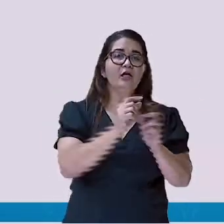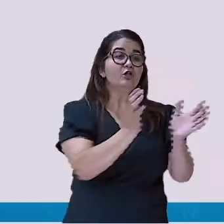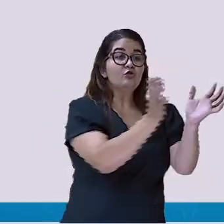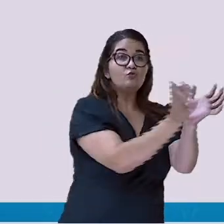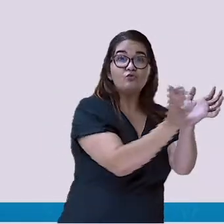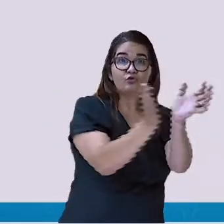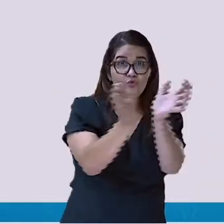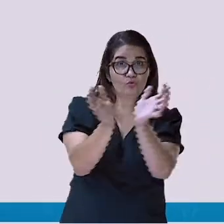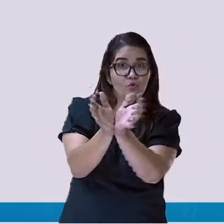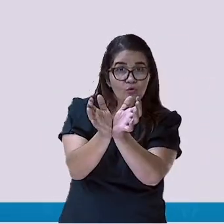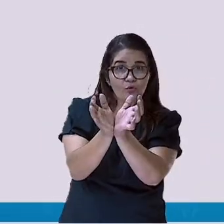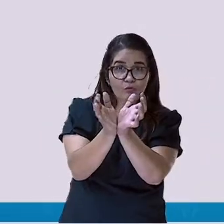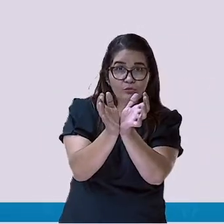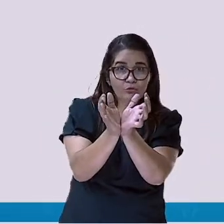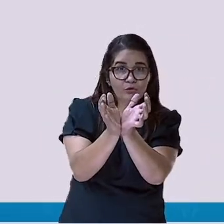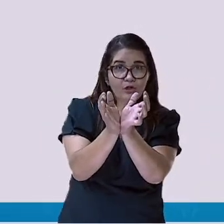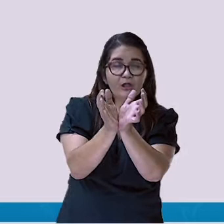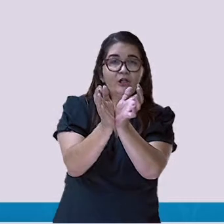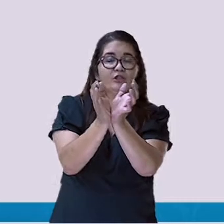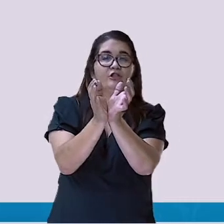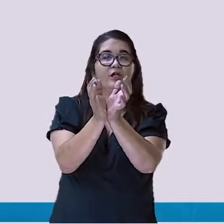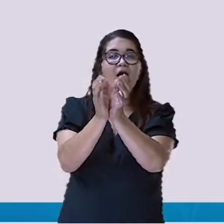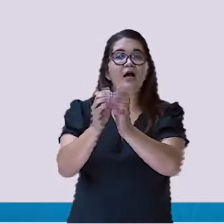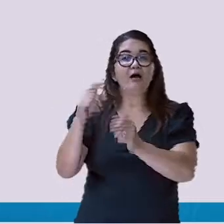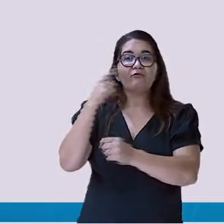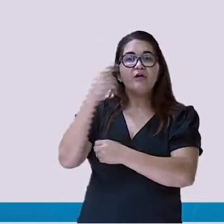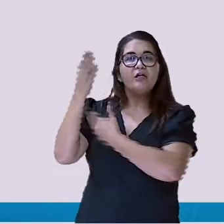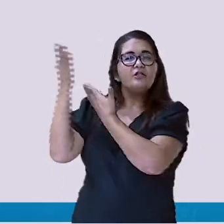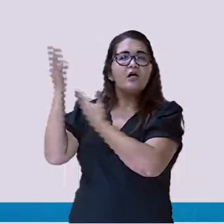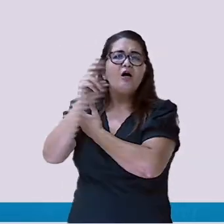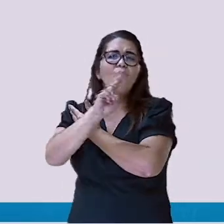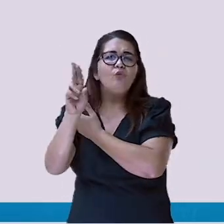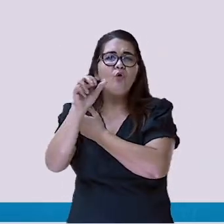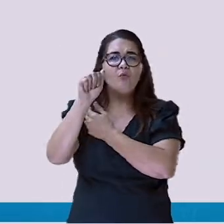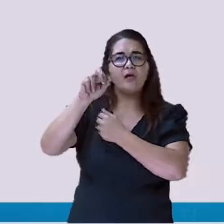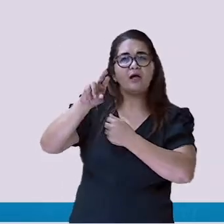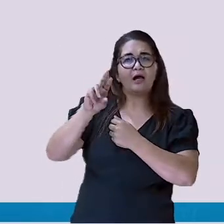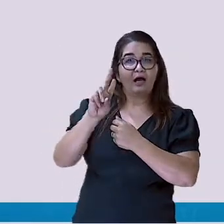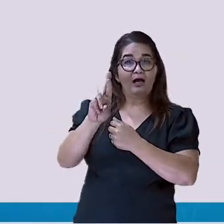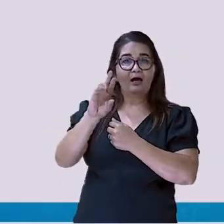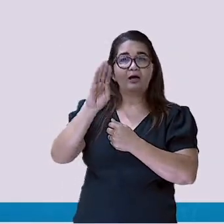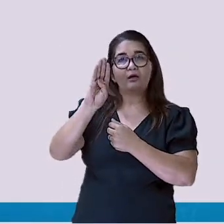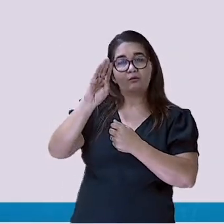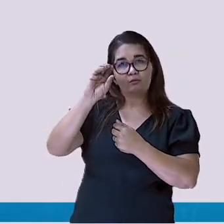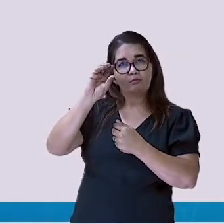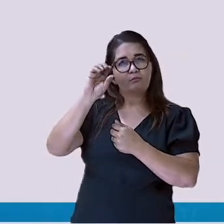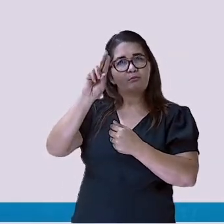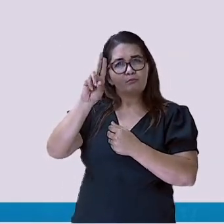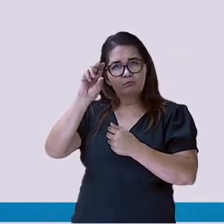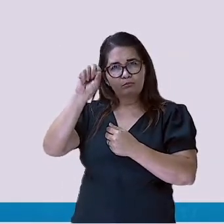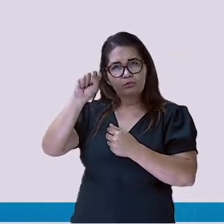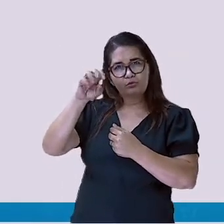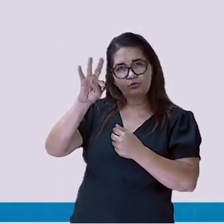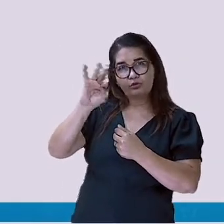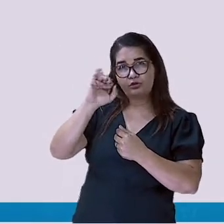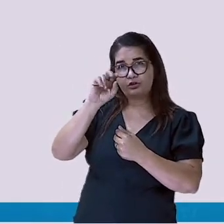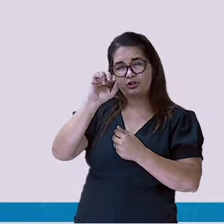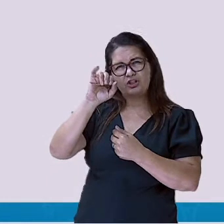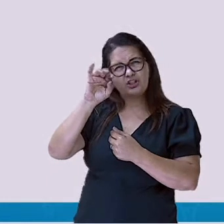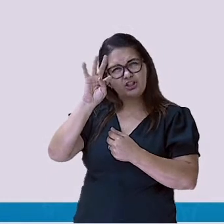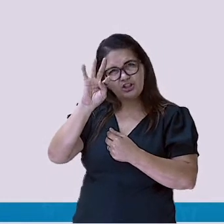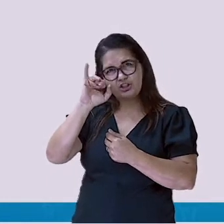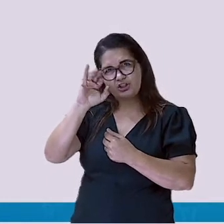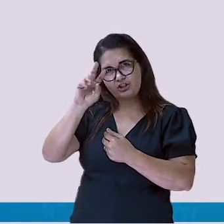Brasil? E qual é a principal característica delas, né? As características delas. As formações arbustivas, elas